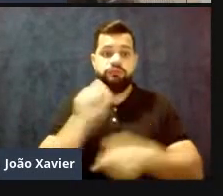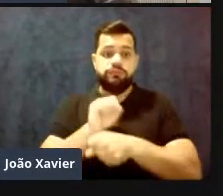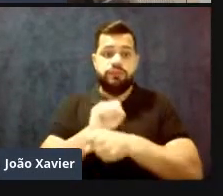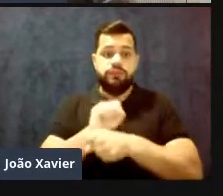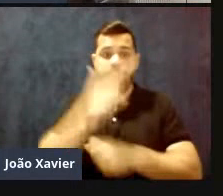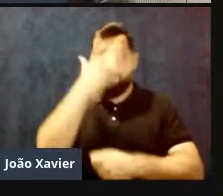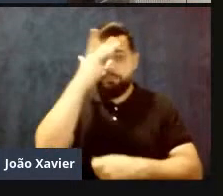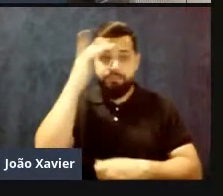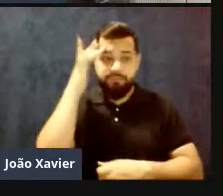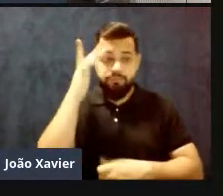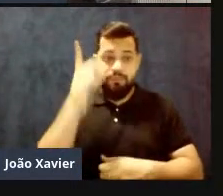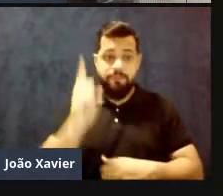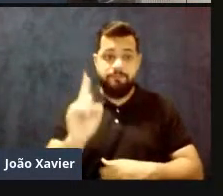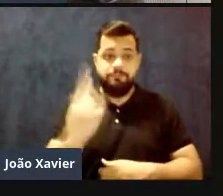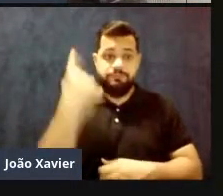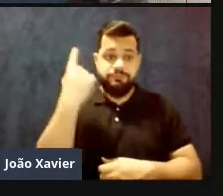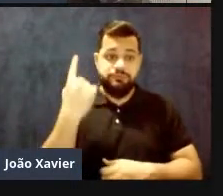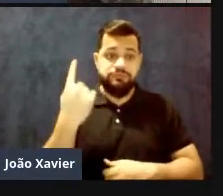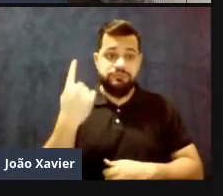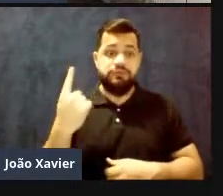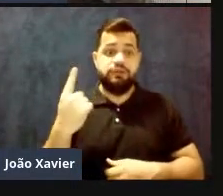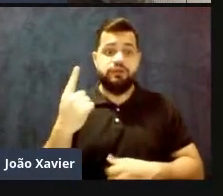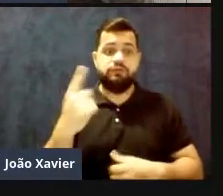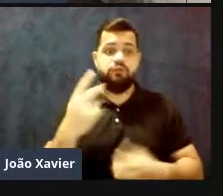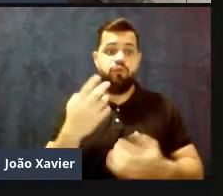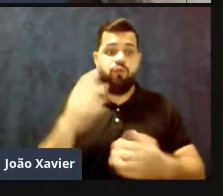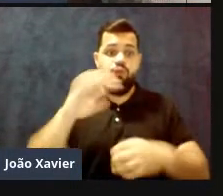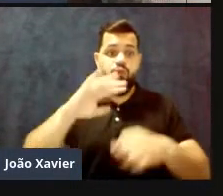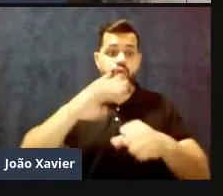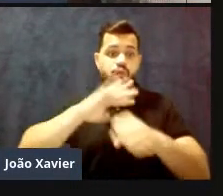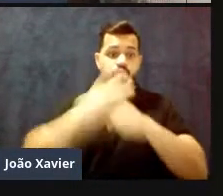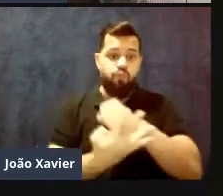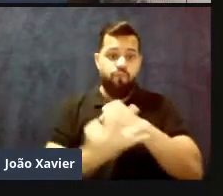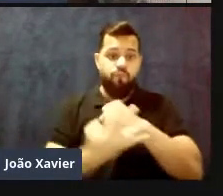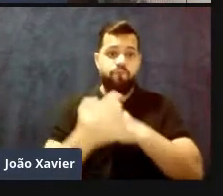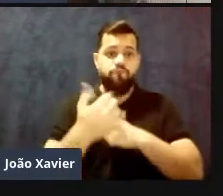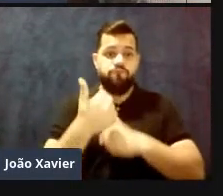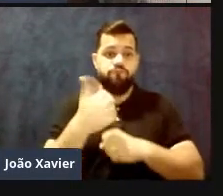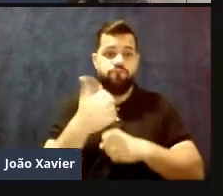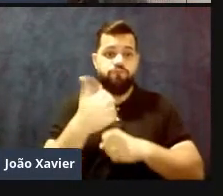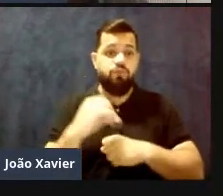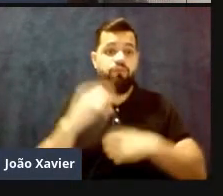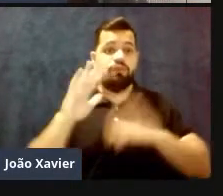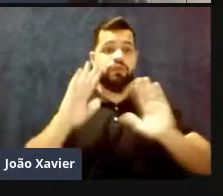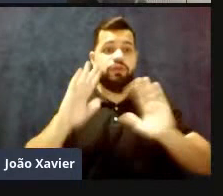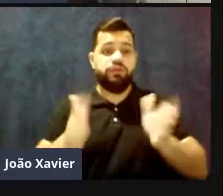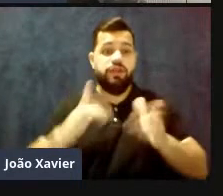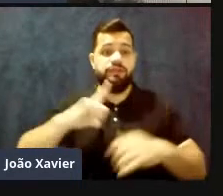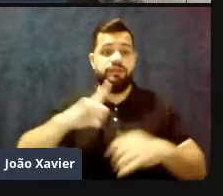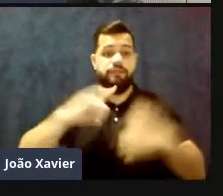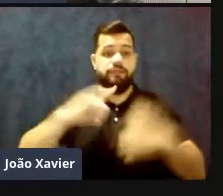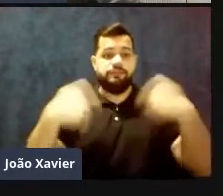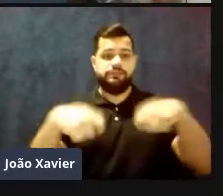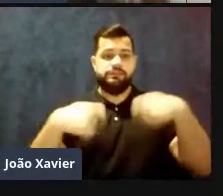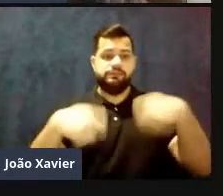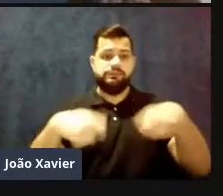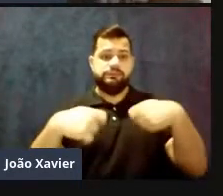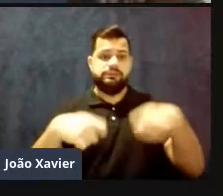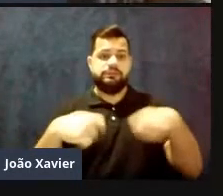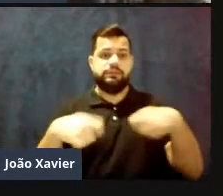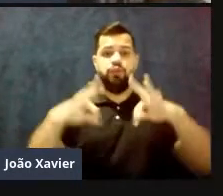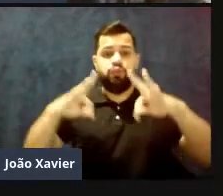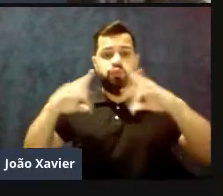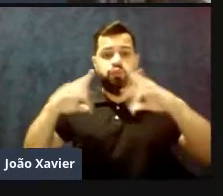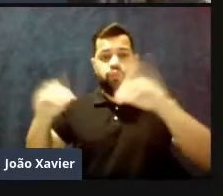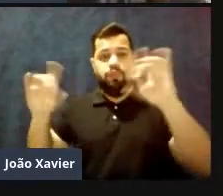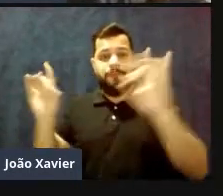apenas 7 dias e nós tínhamos uma equipe reduzida, mas já montada, que precisava materializar, deixar a UTI toda em funcionamento. A